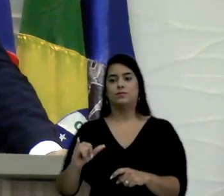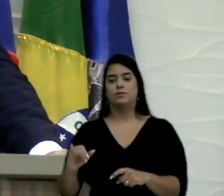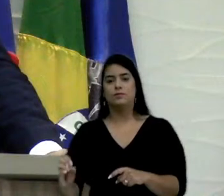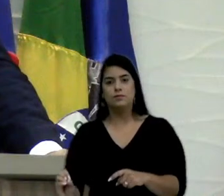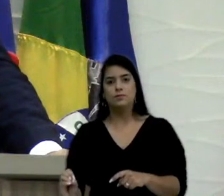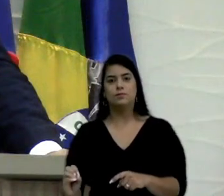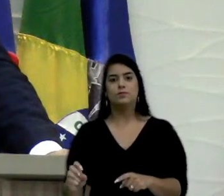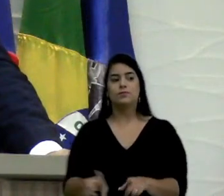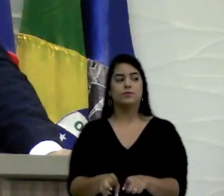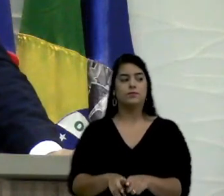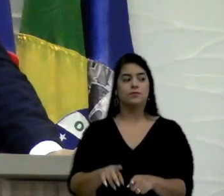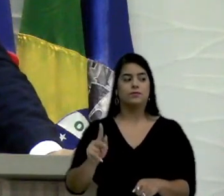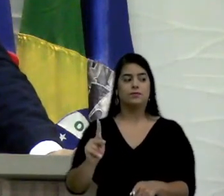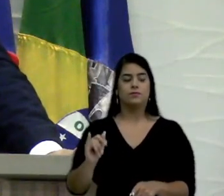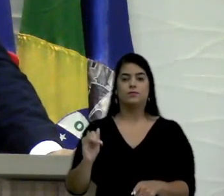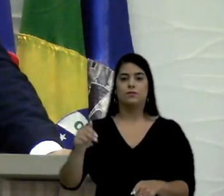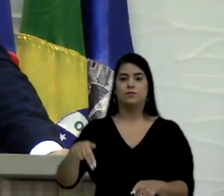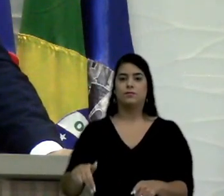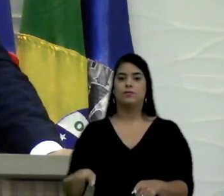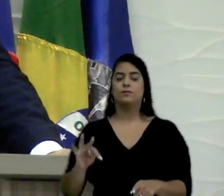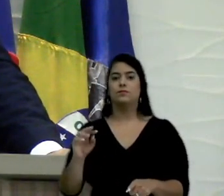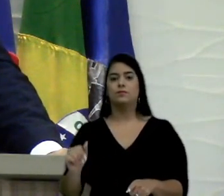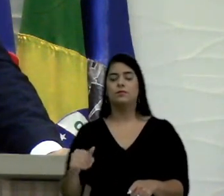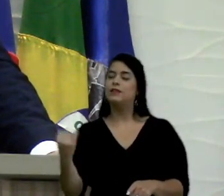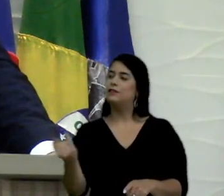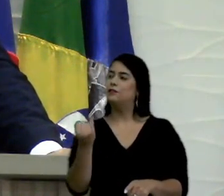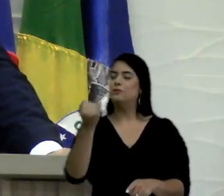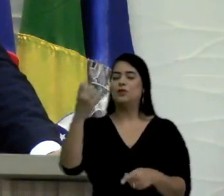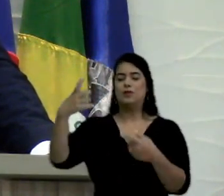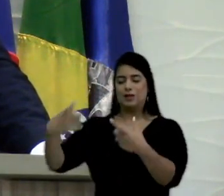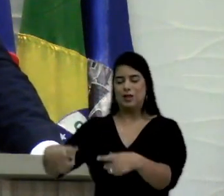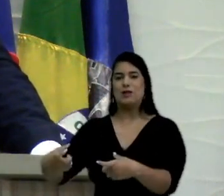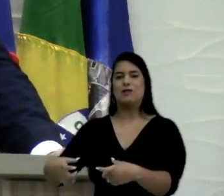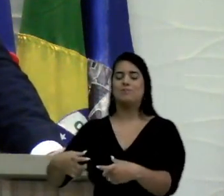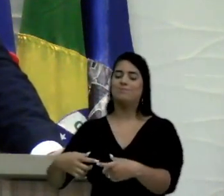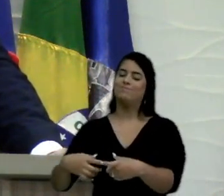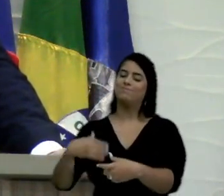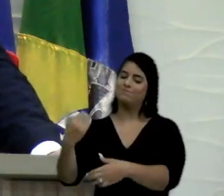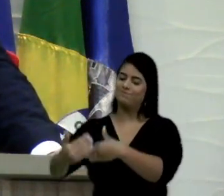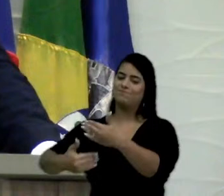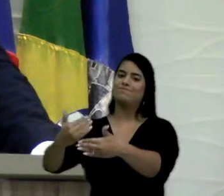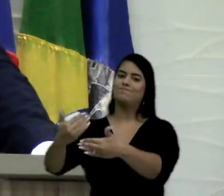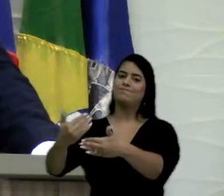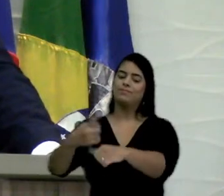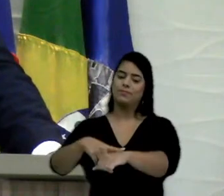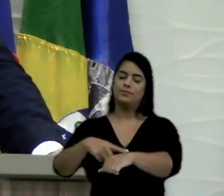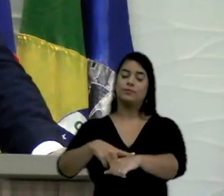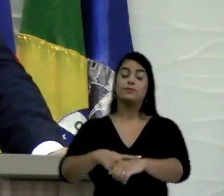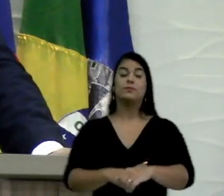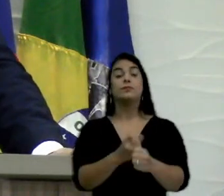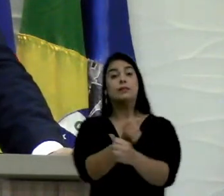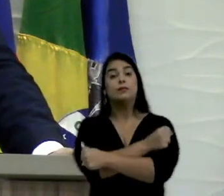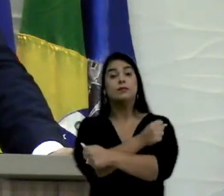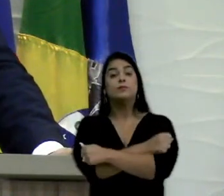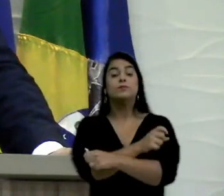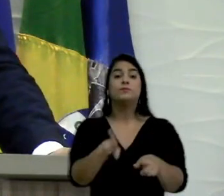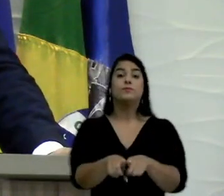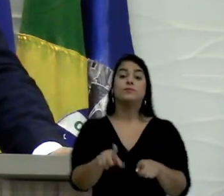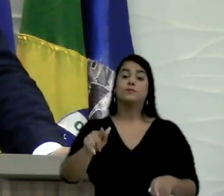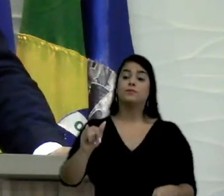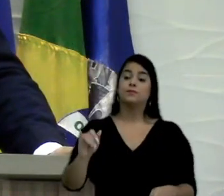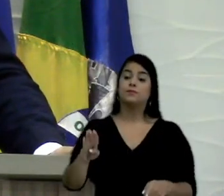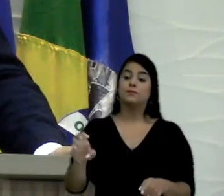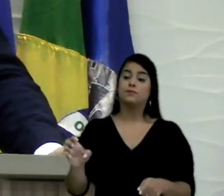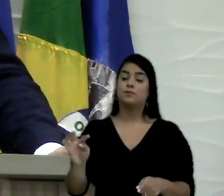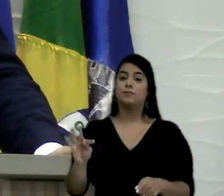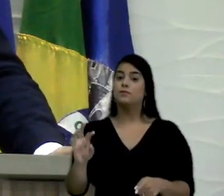daquele setor tão importante que a gente tem caminhado ao longo do tempo como também mandar um abraço a gilberta aiola e